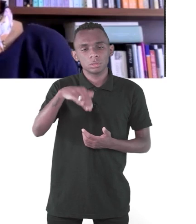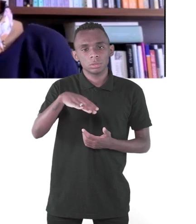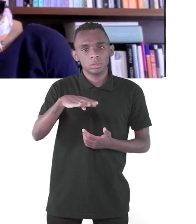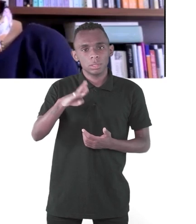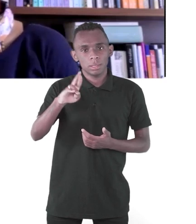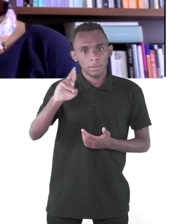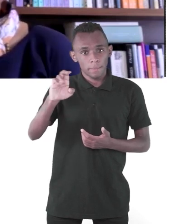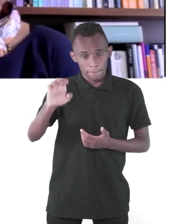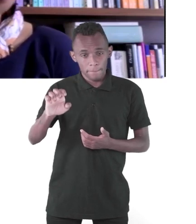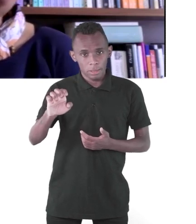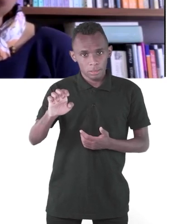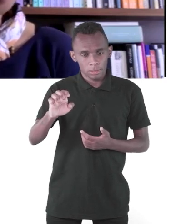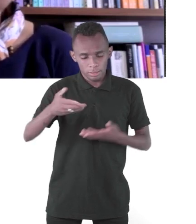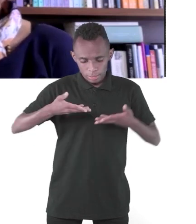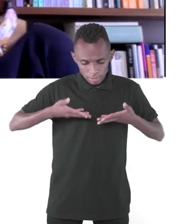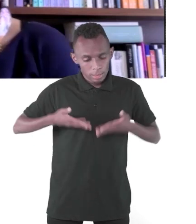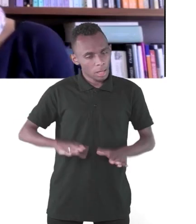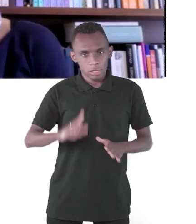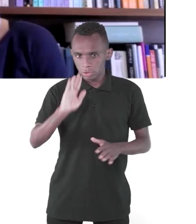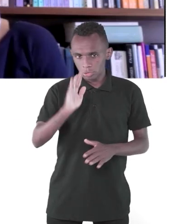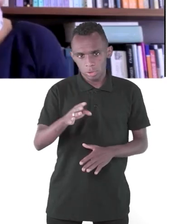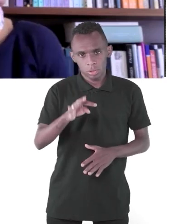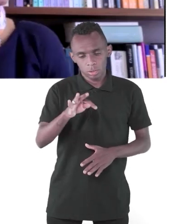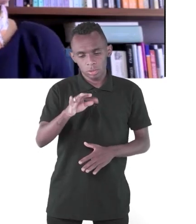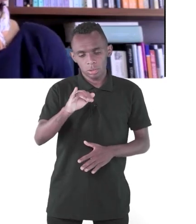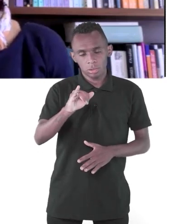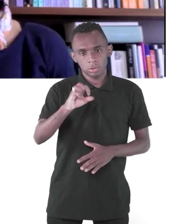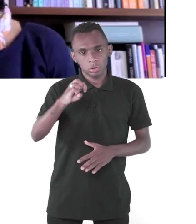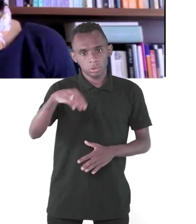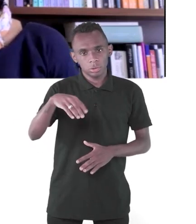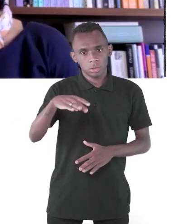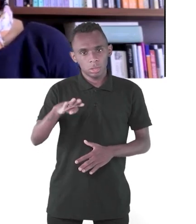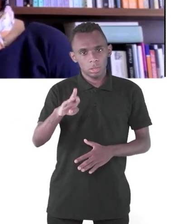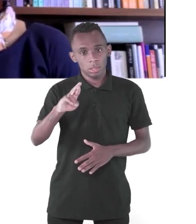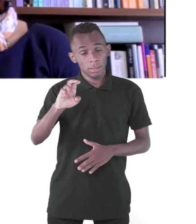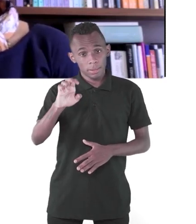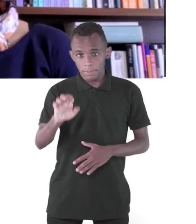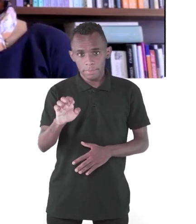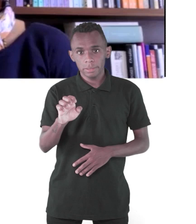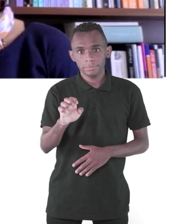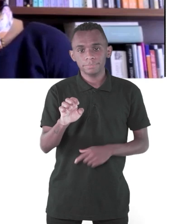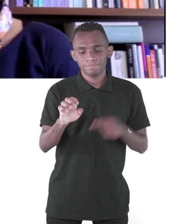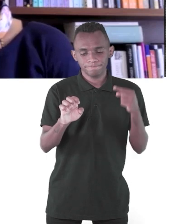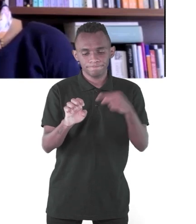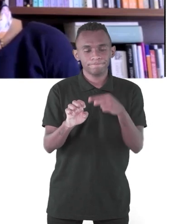que a pessoa não desenvolve, mas nasce com ele, não é? Então, isso já é